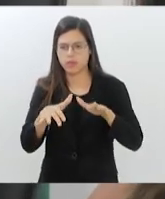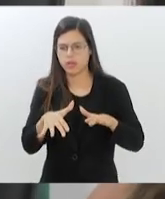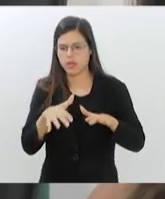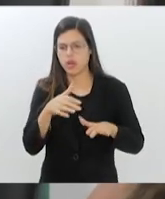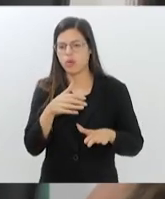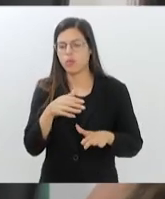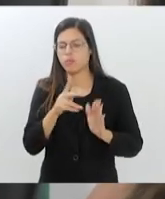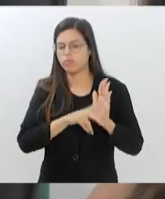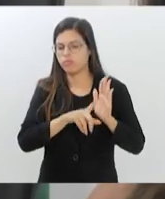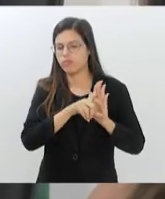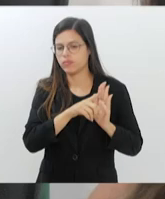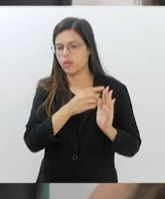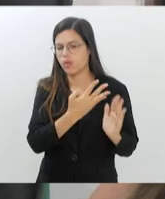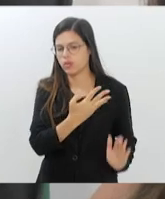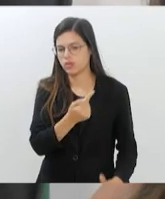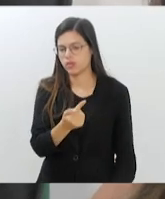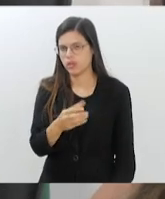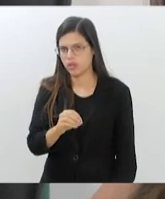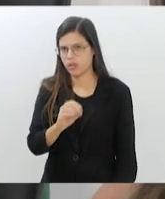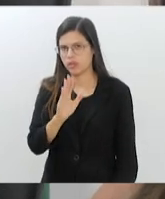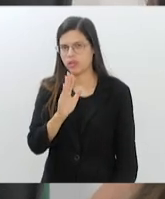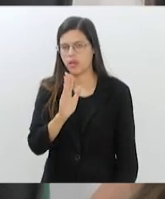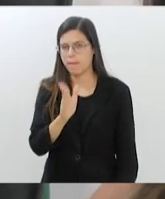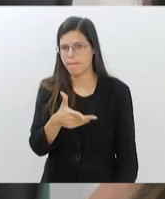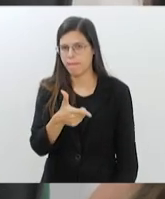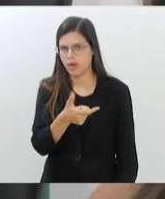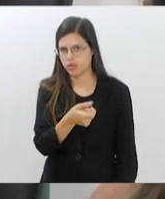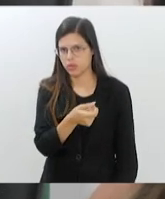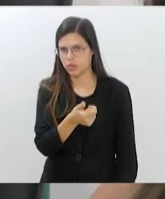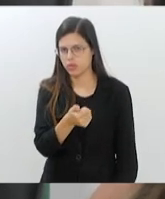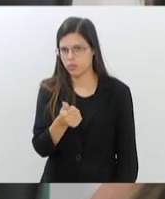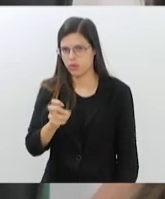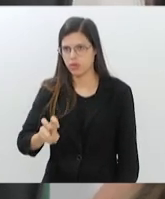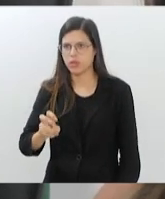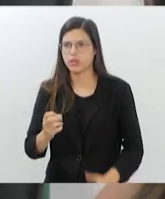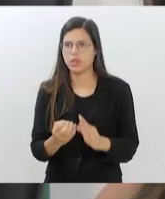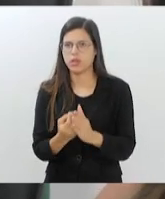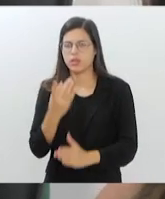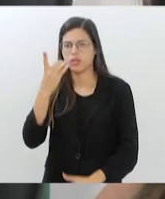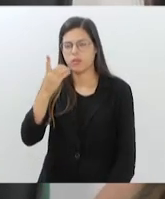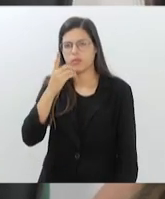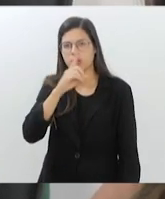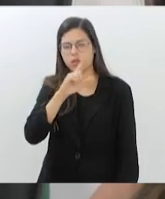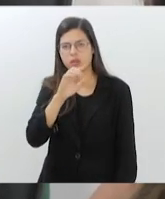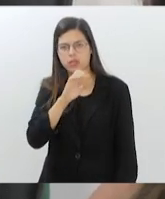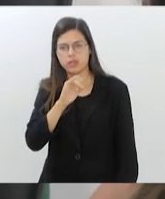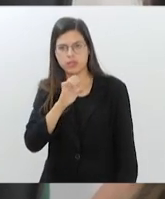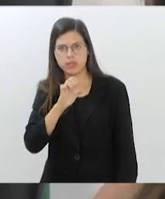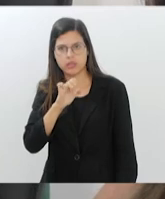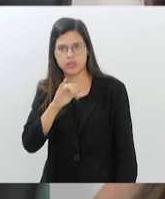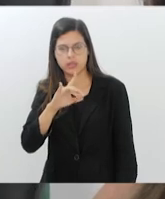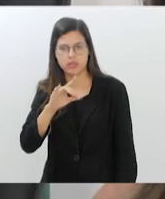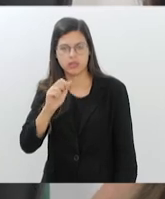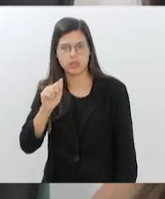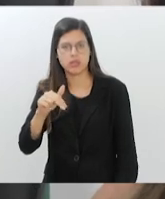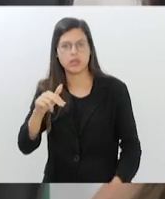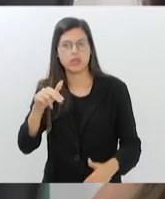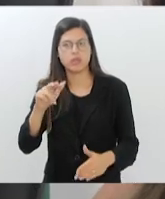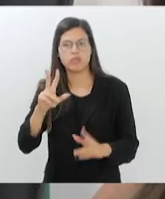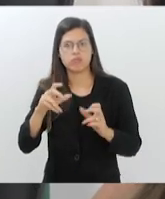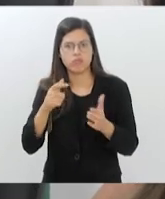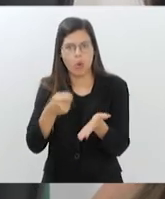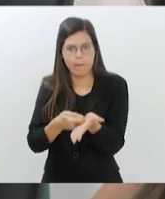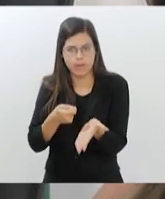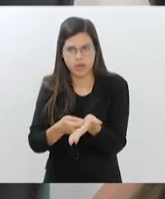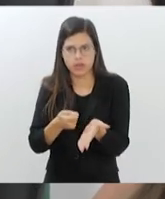lei número 4 270 de 2015 de autoria da deputada zeidan que dispõe sobre a obrigatoriedade de manutenção